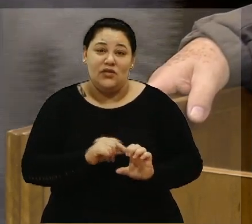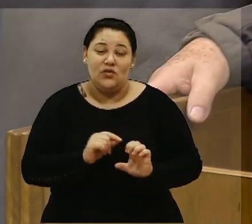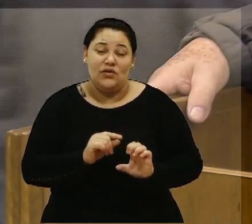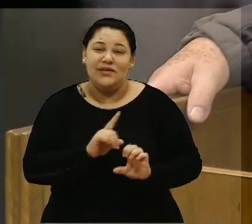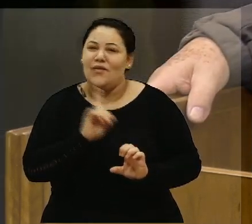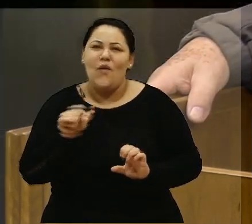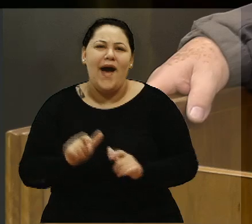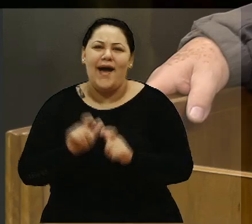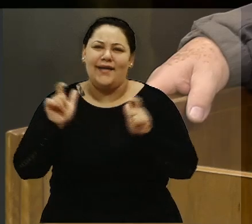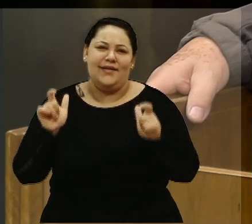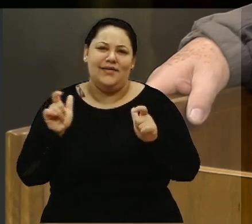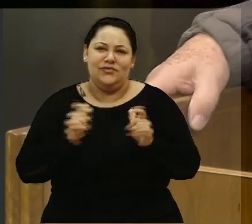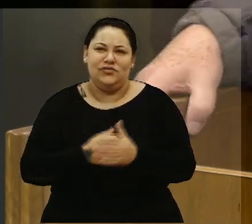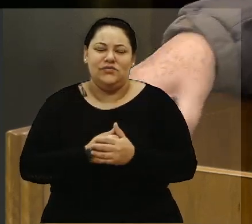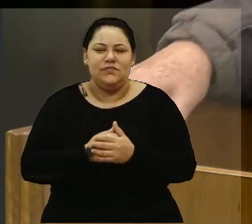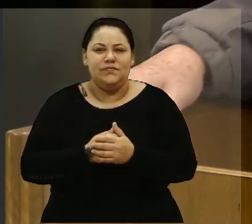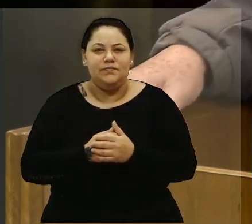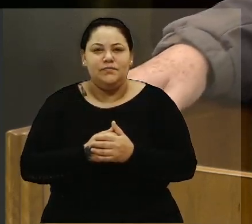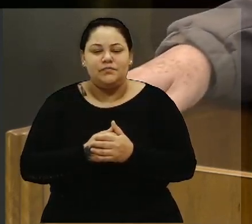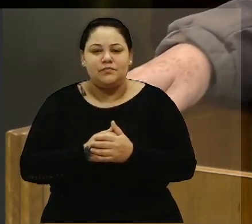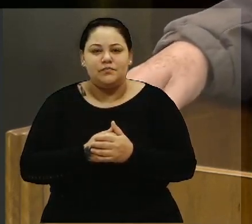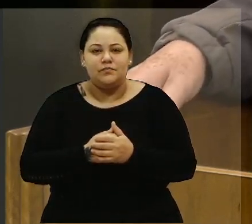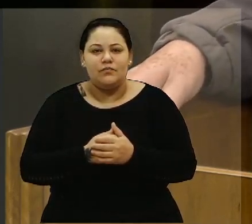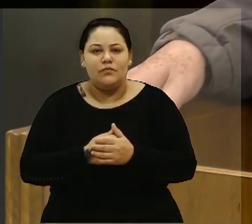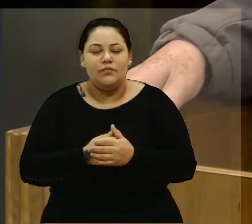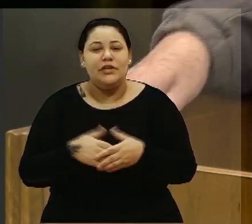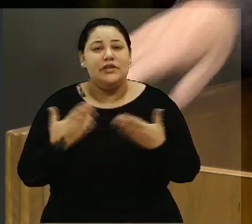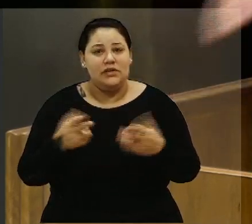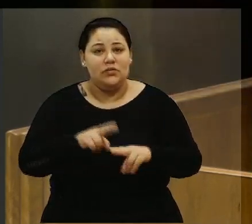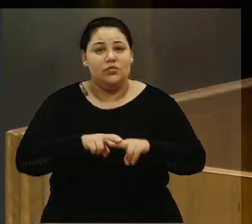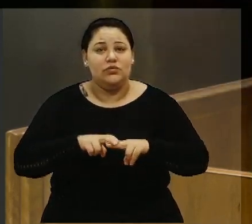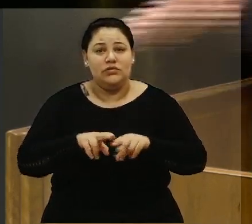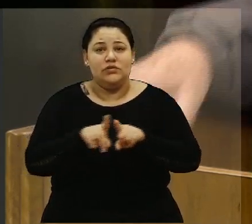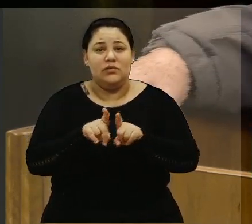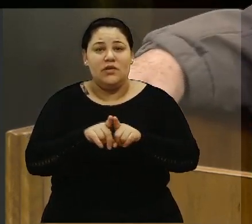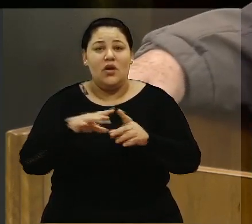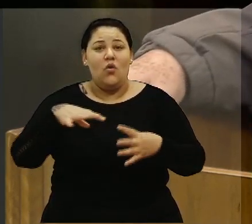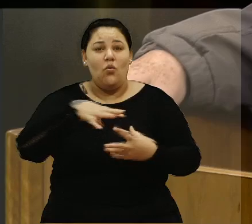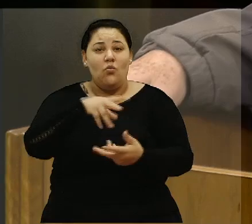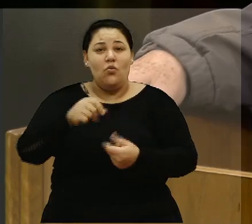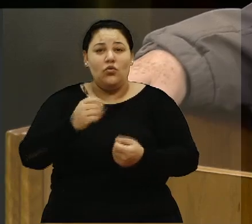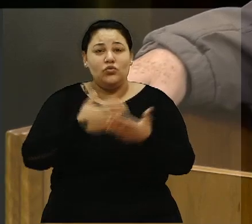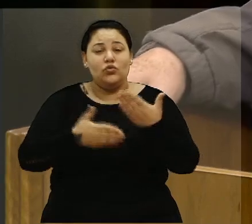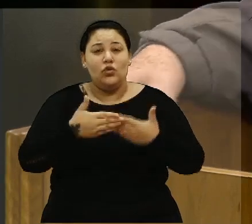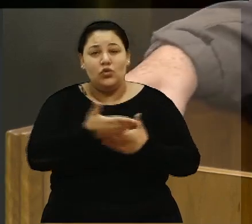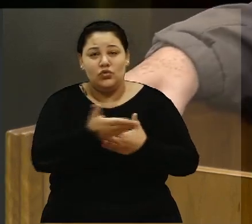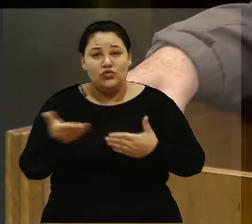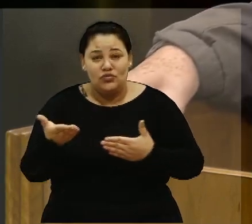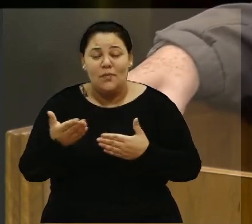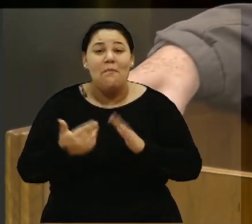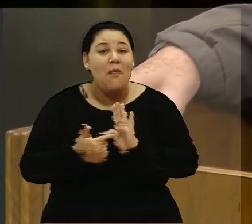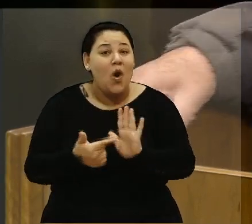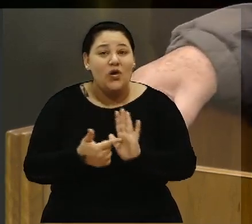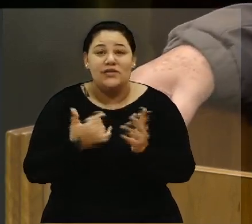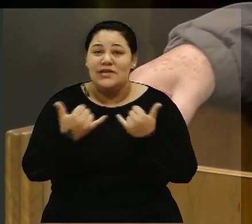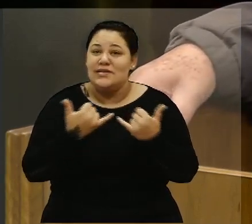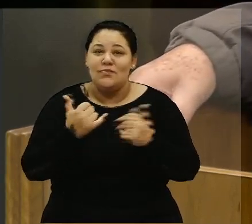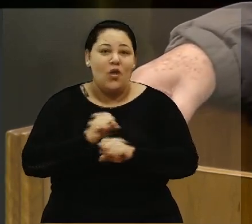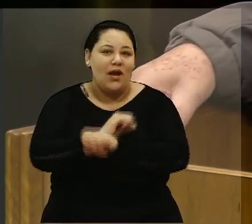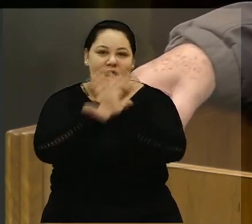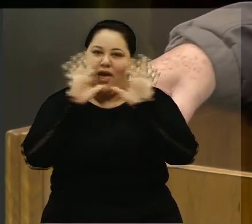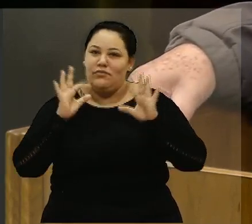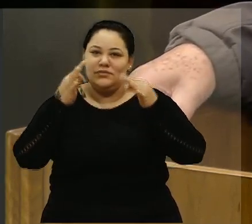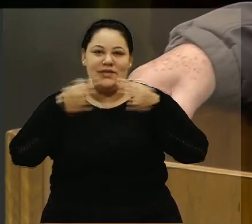grandes propriedades, né? Então, nesse sentido, o mundo todo já nos dá exemplos.